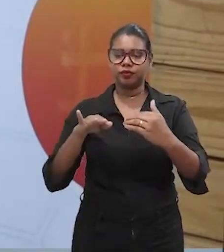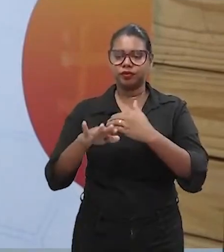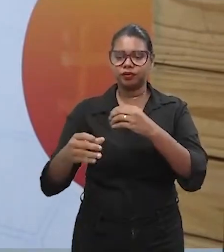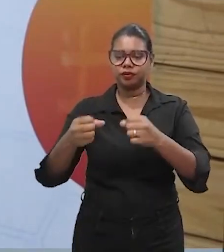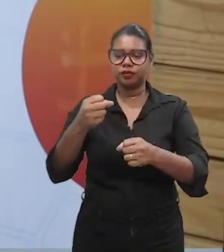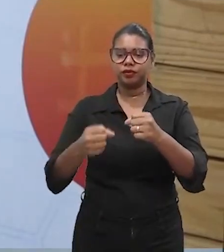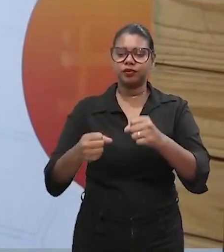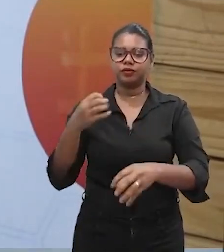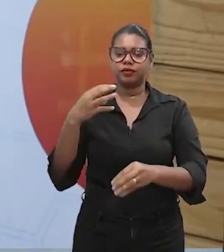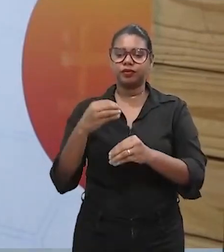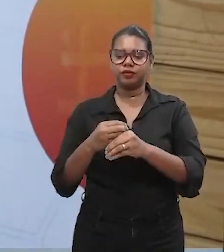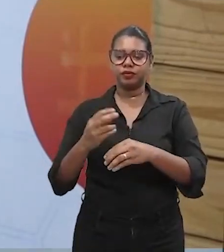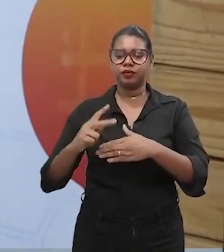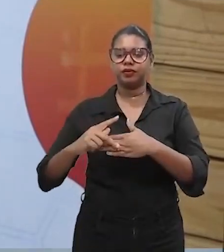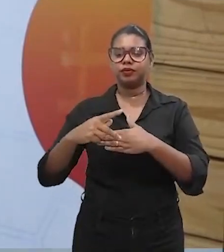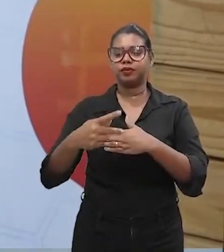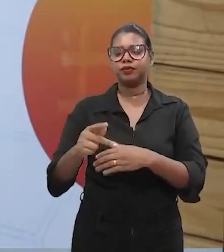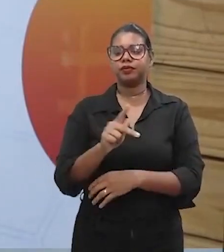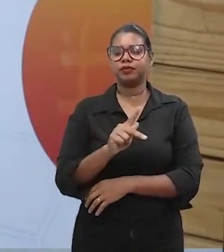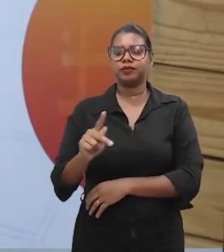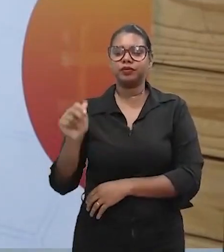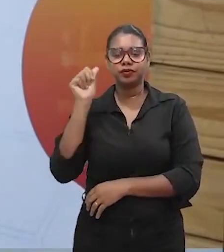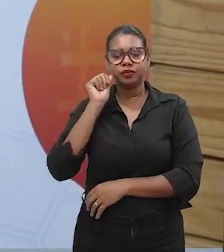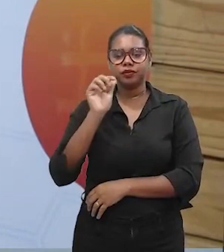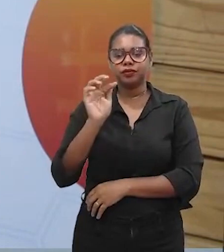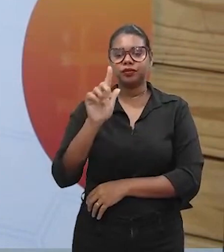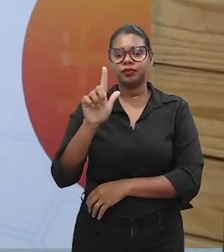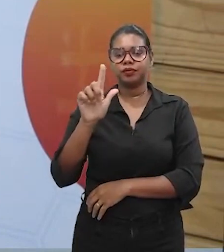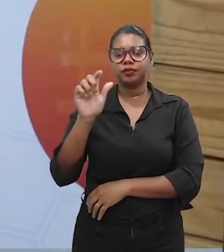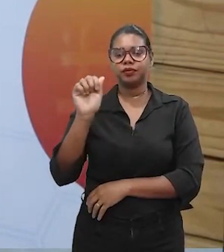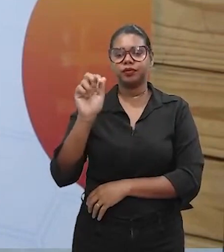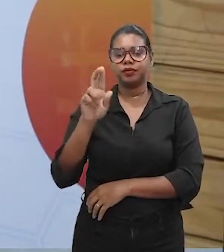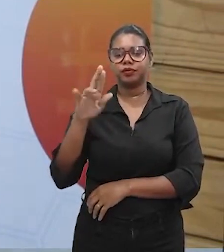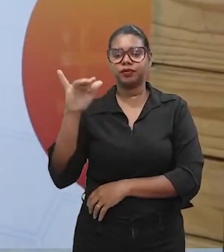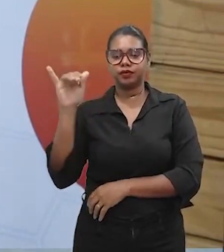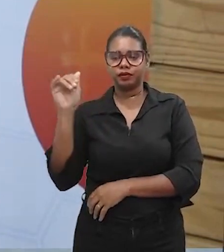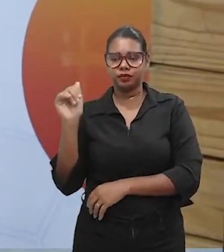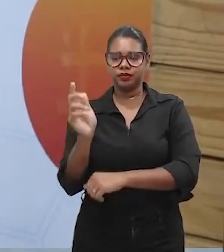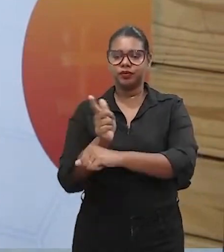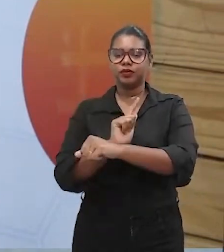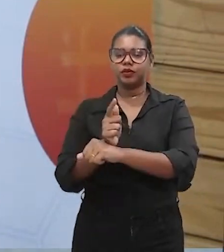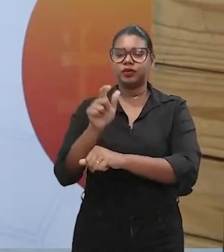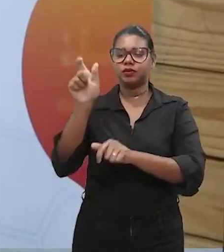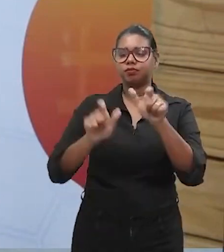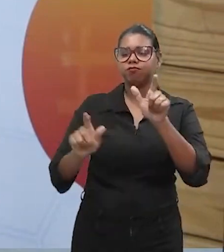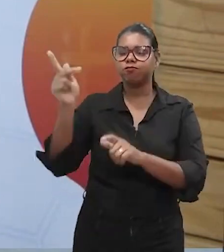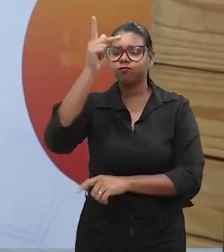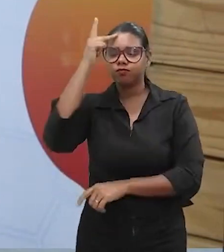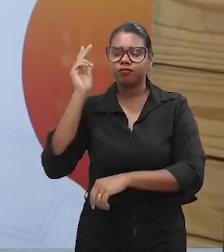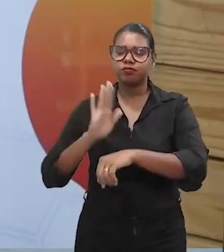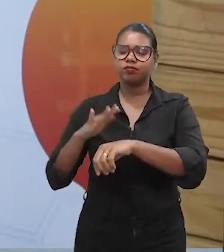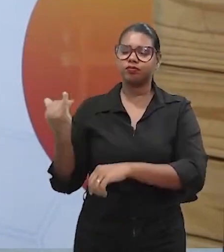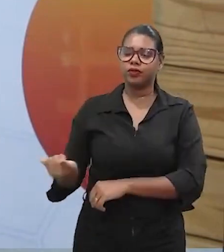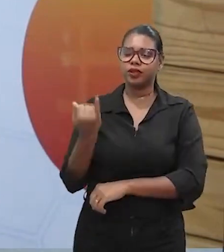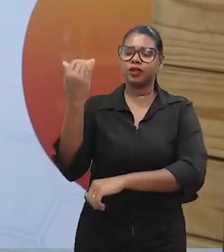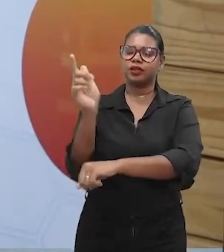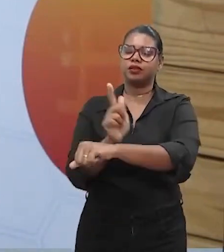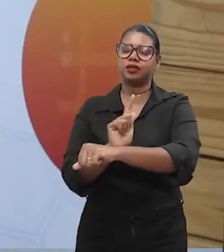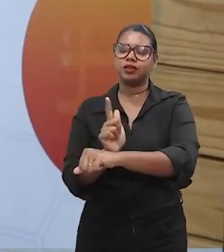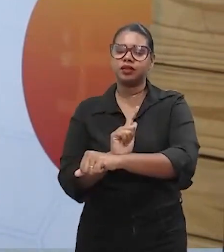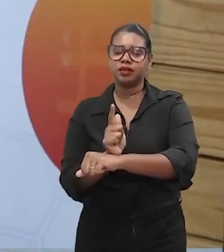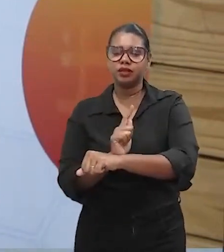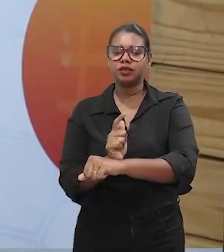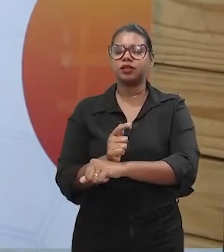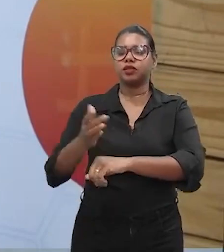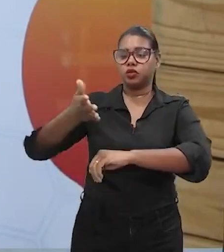Em seguida, a professora Flávia vai falar sobre gestão de pessoas, trazendo a importância da gestão das